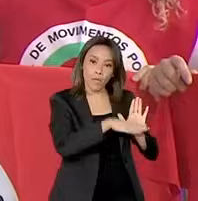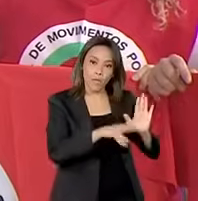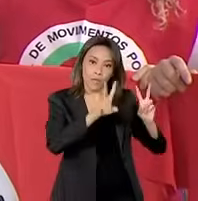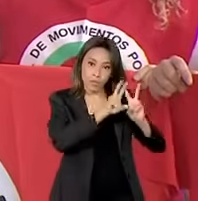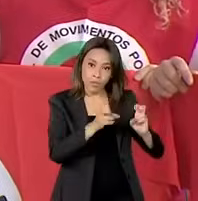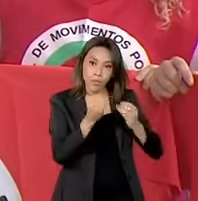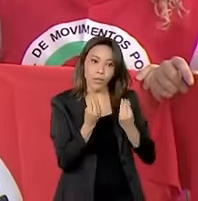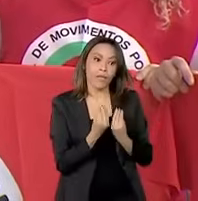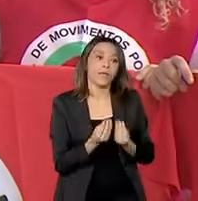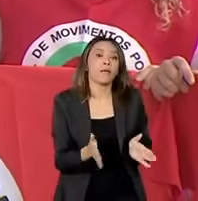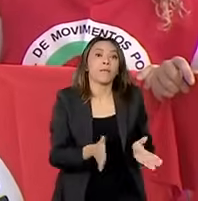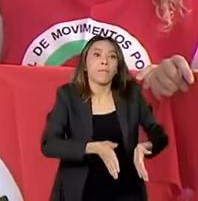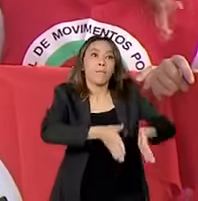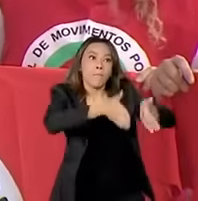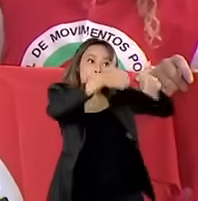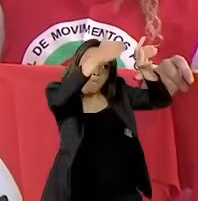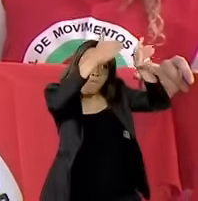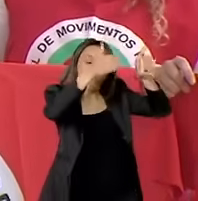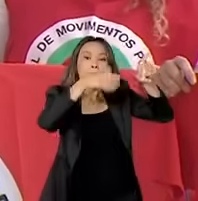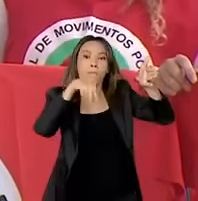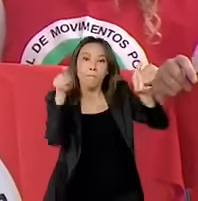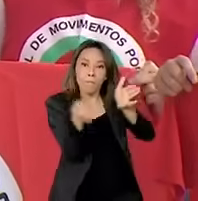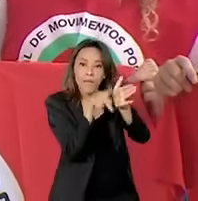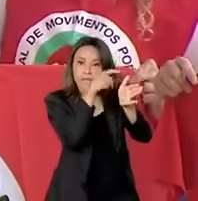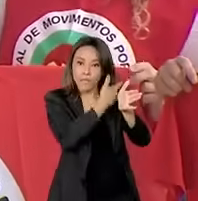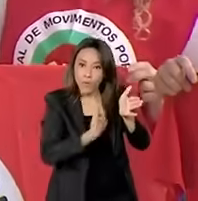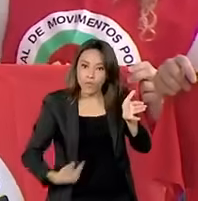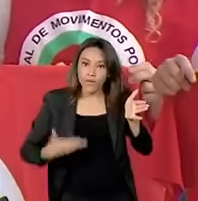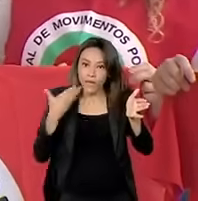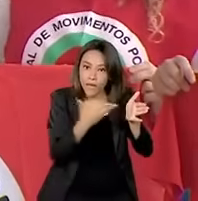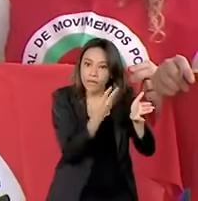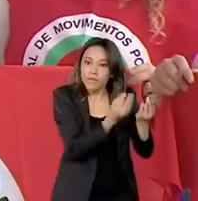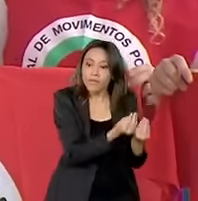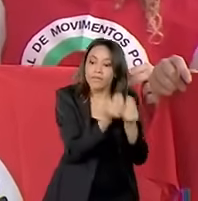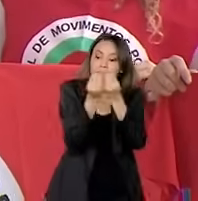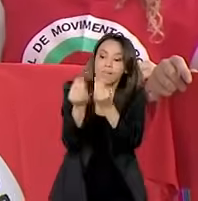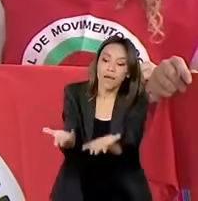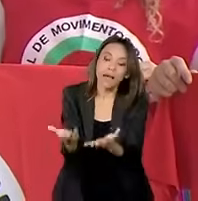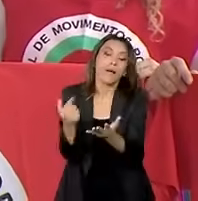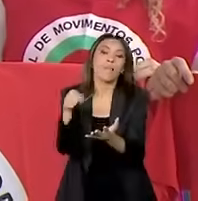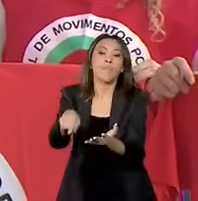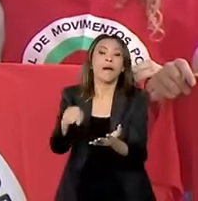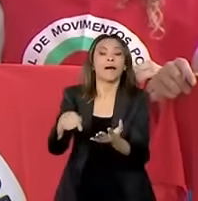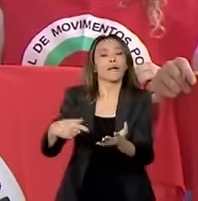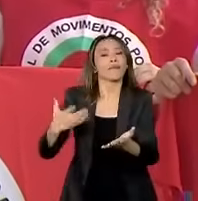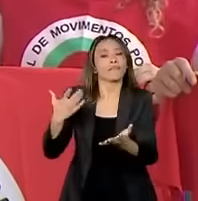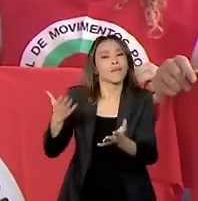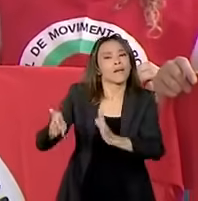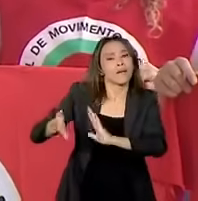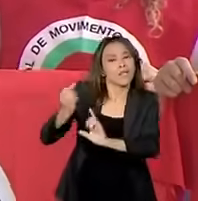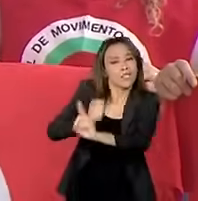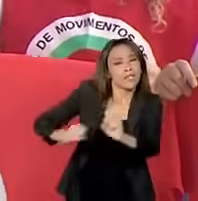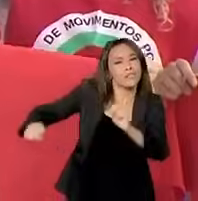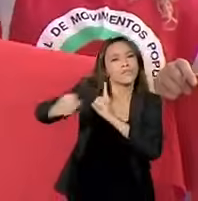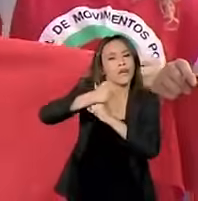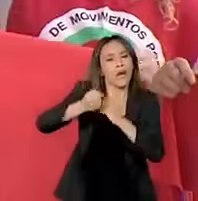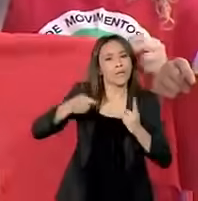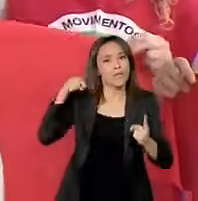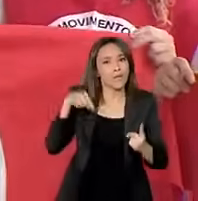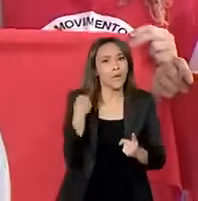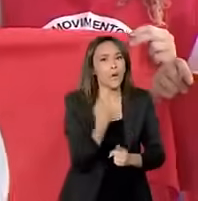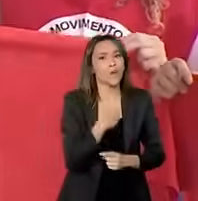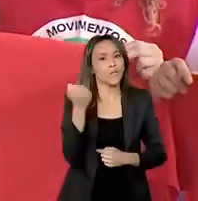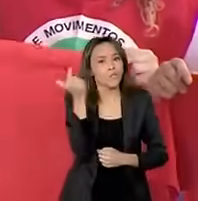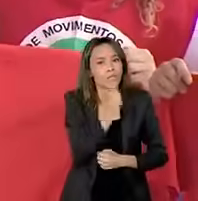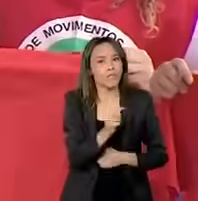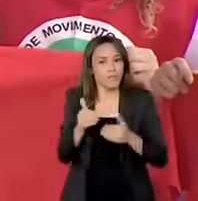imóveis, porque quando a gente tem imóvel público sendo destinado para construção de moradia popular, a gente avança na mudança